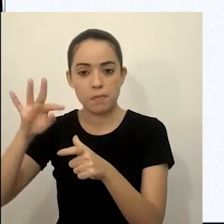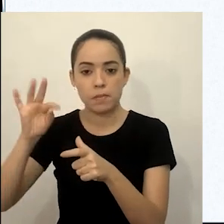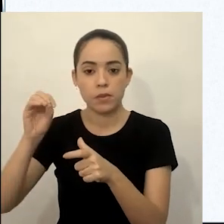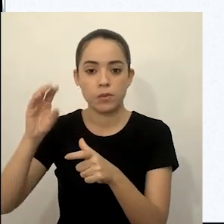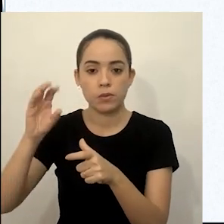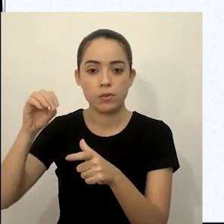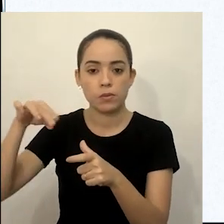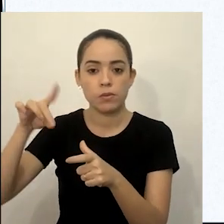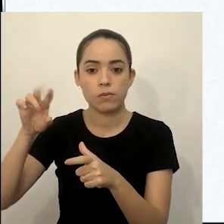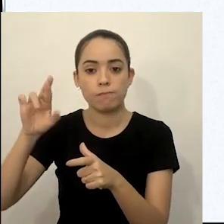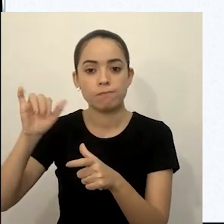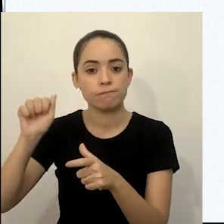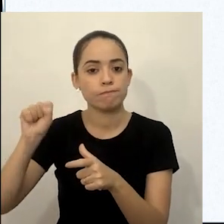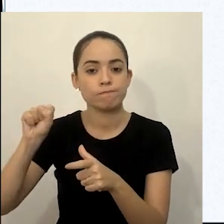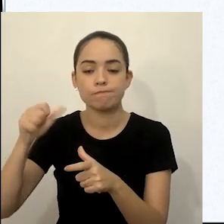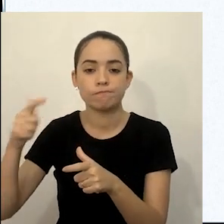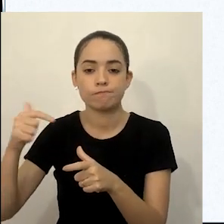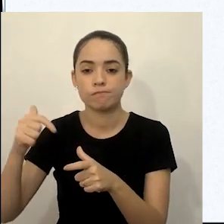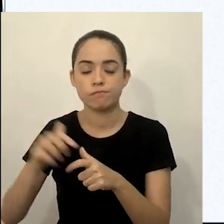principal.